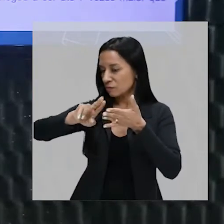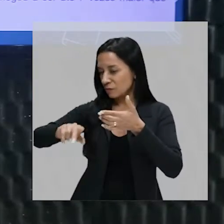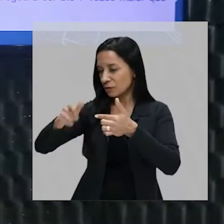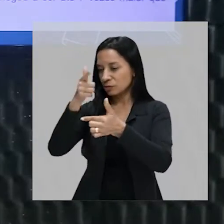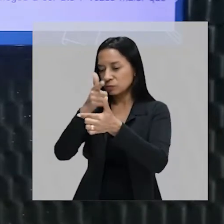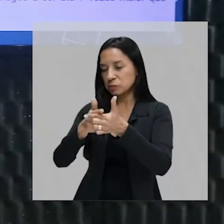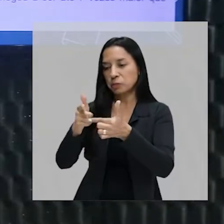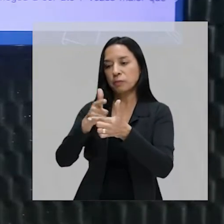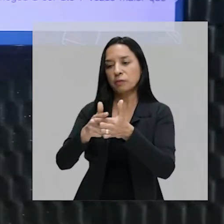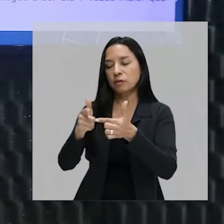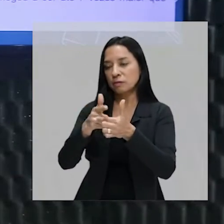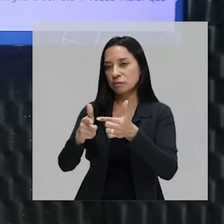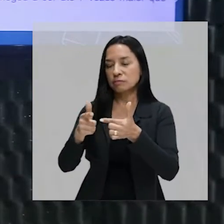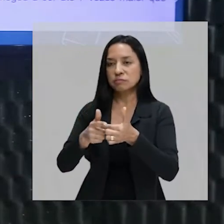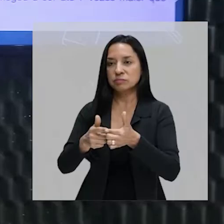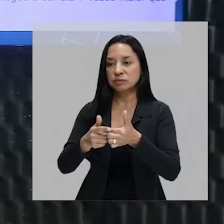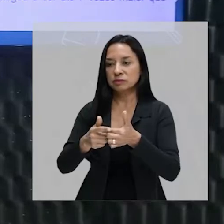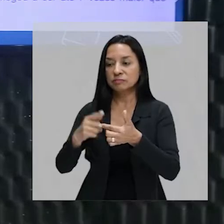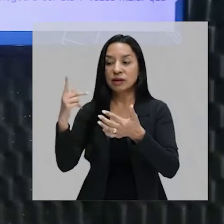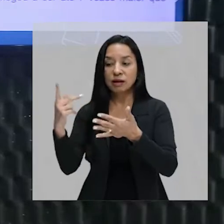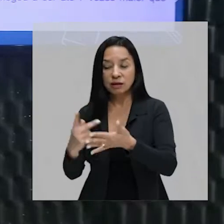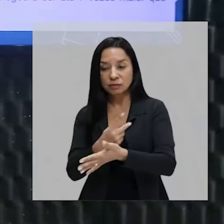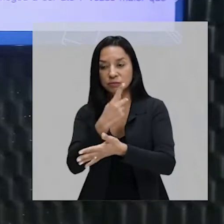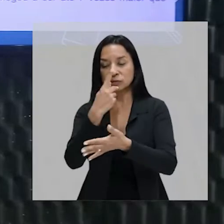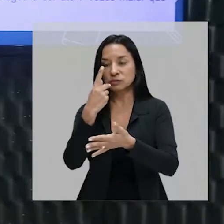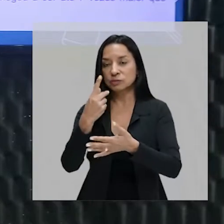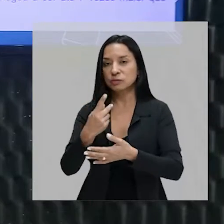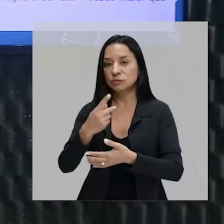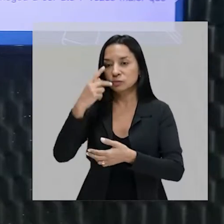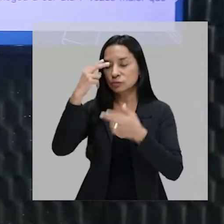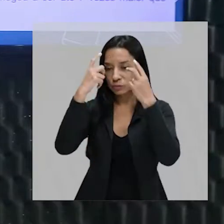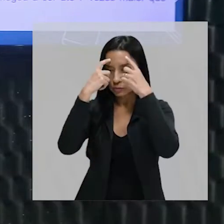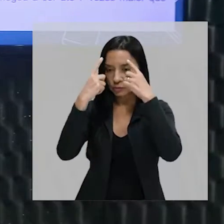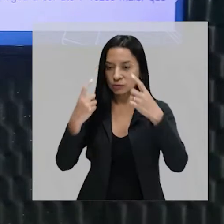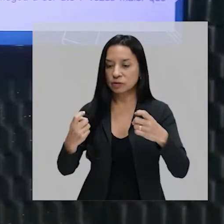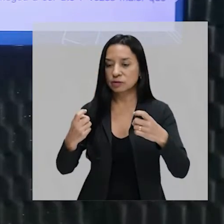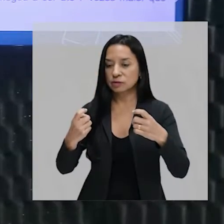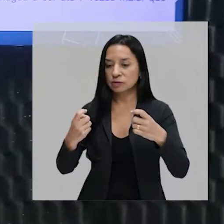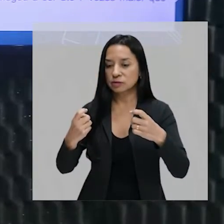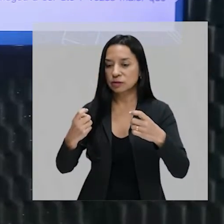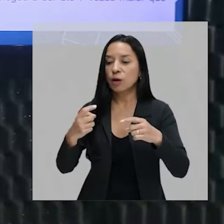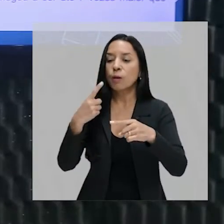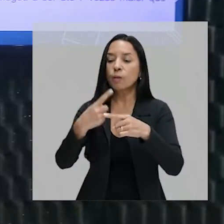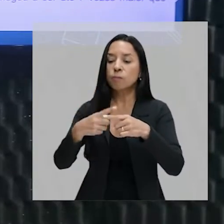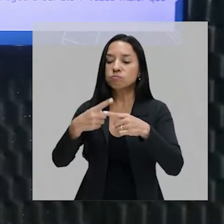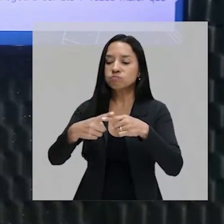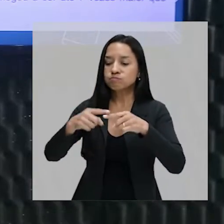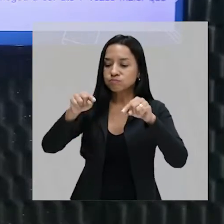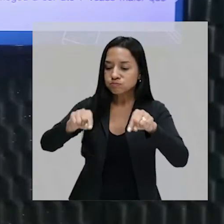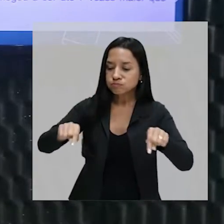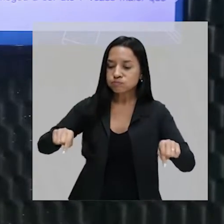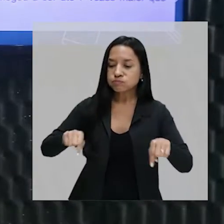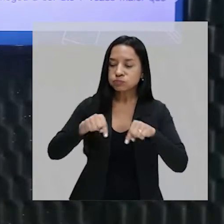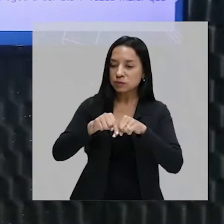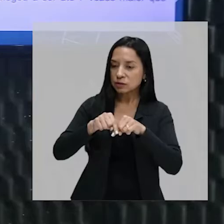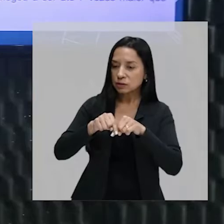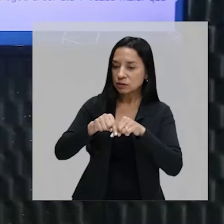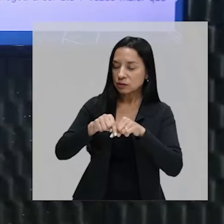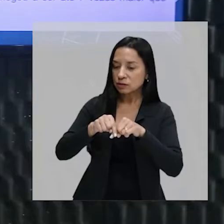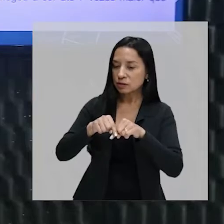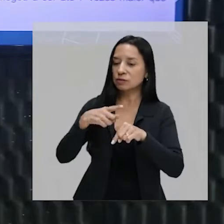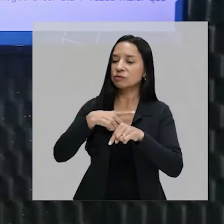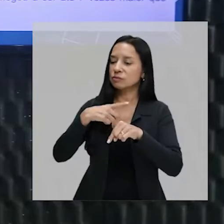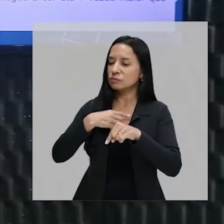em Polo dessa questão do que da terra as melhores de sociedades têm suas vidas ameaçadas